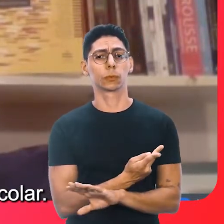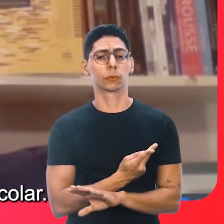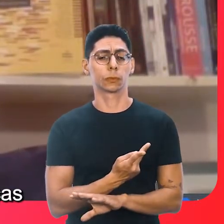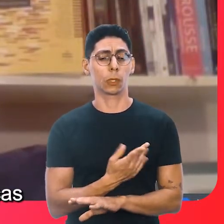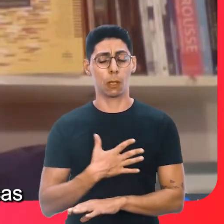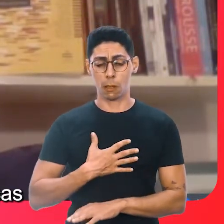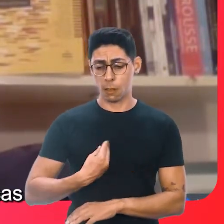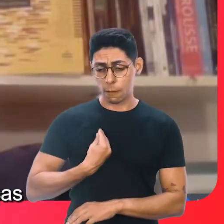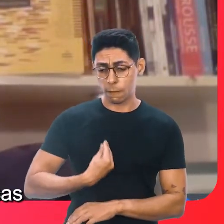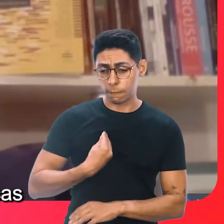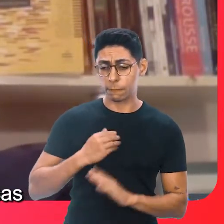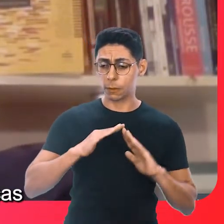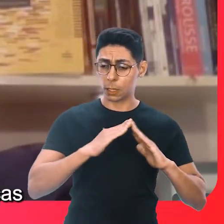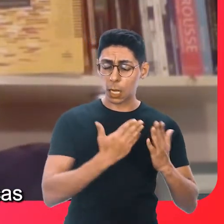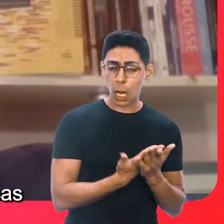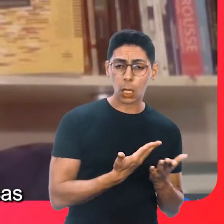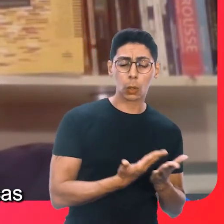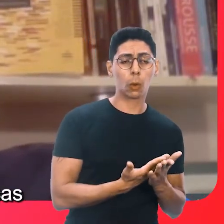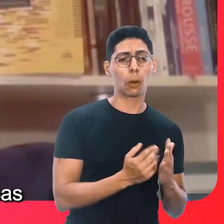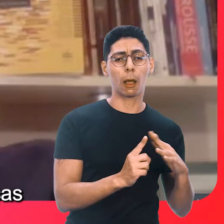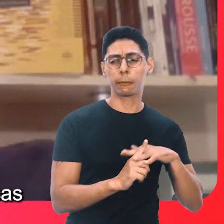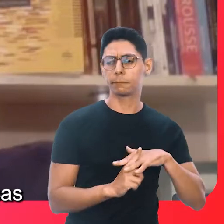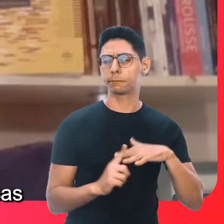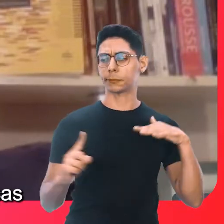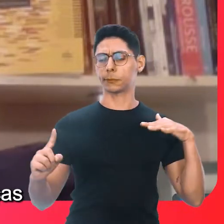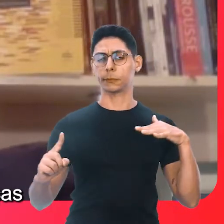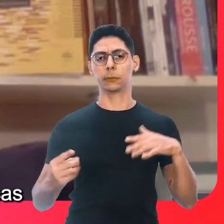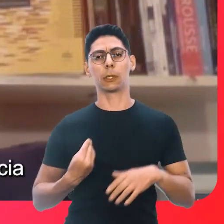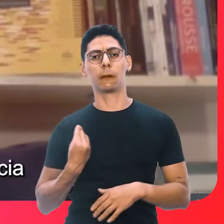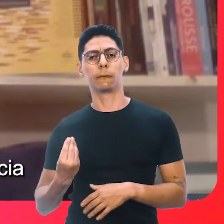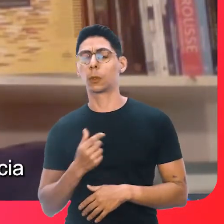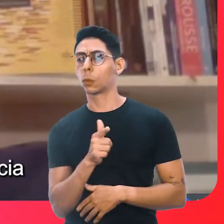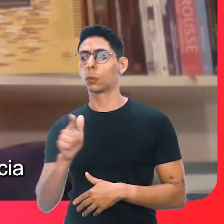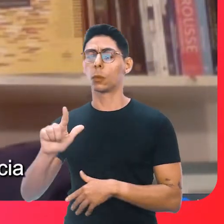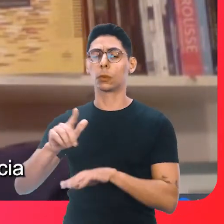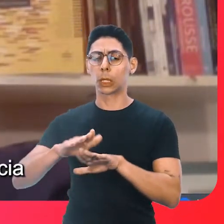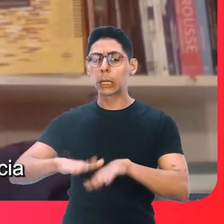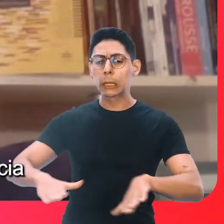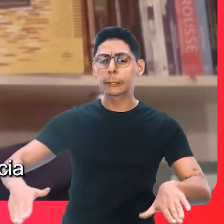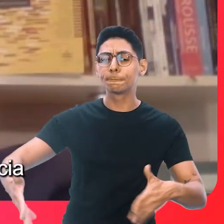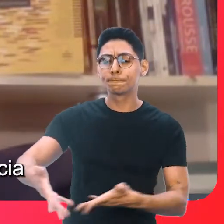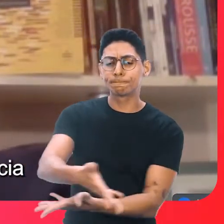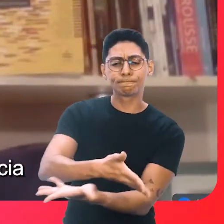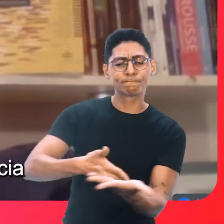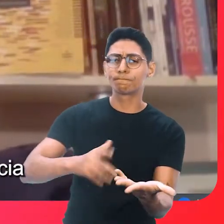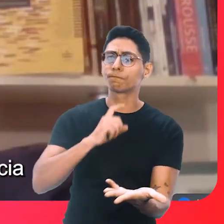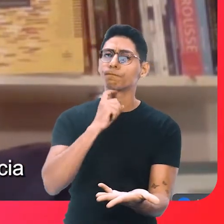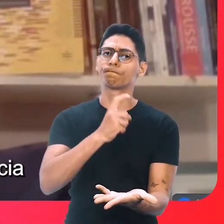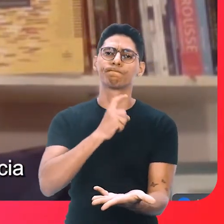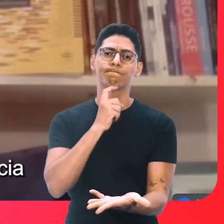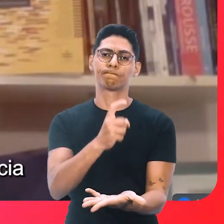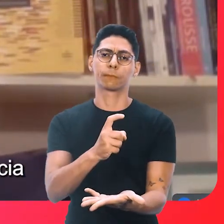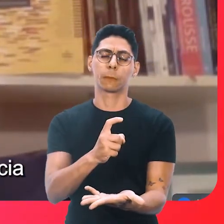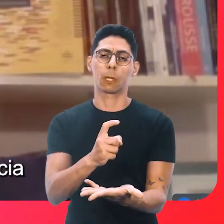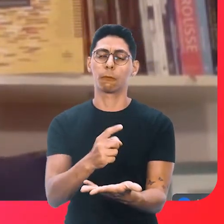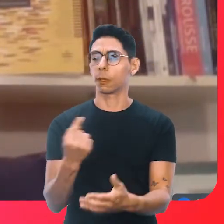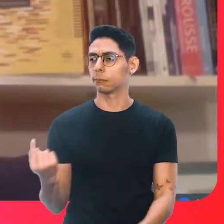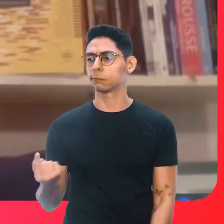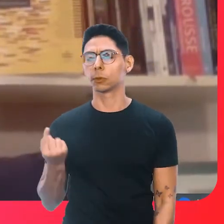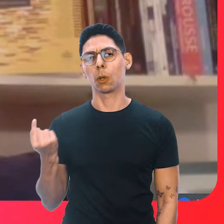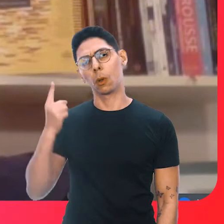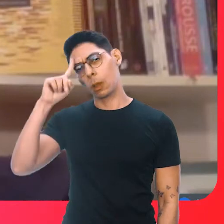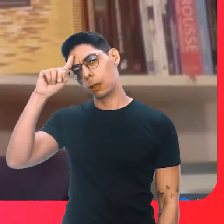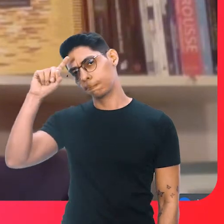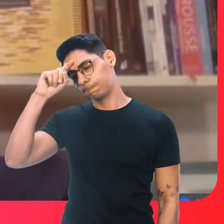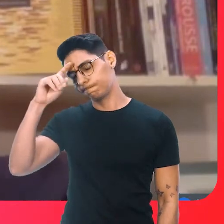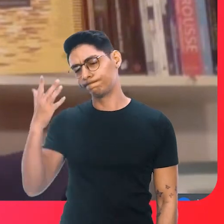da vida escolar, da convivência com outras crianças. Então, eu passei boa parte da minha infância, da minha adolescência, hospitalizado,